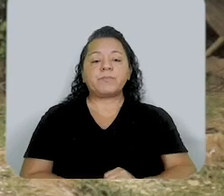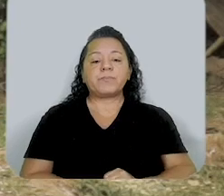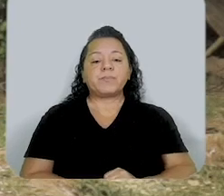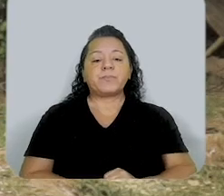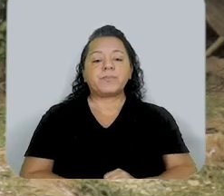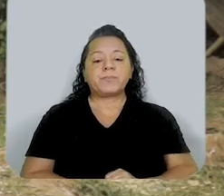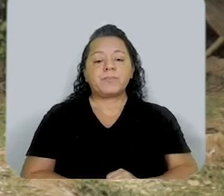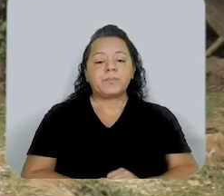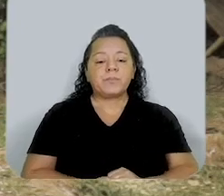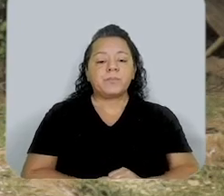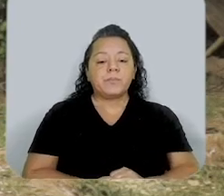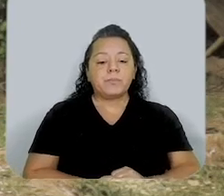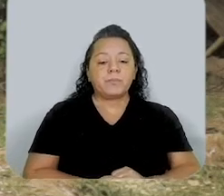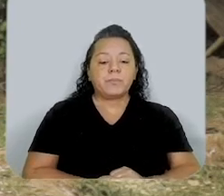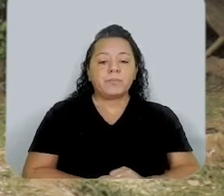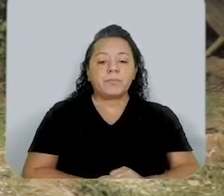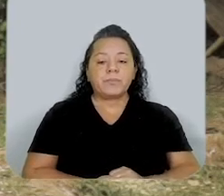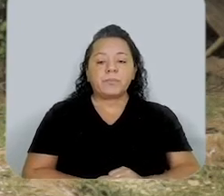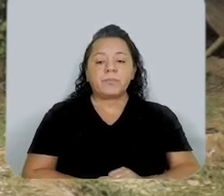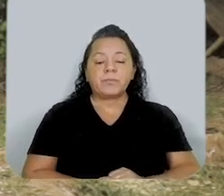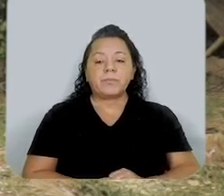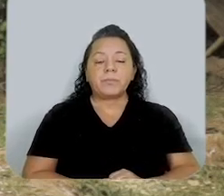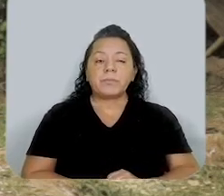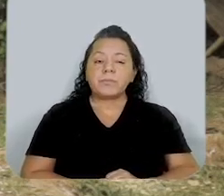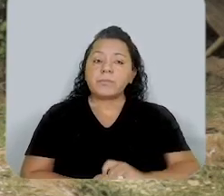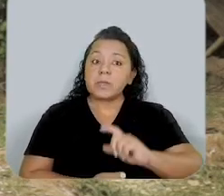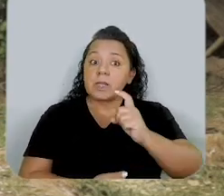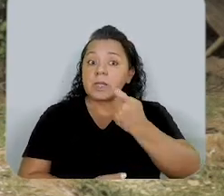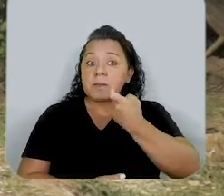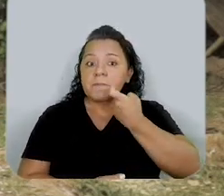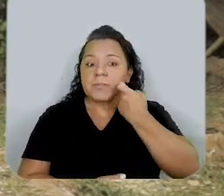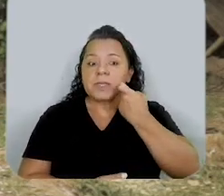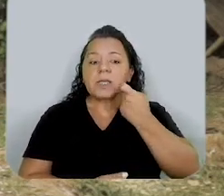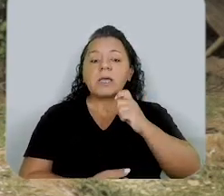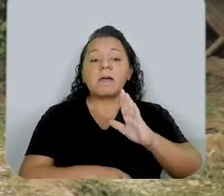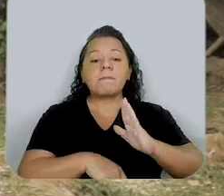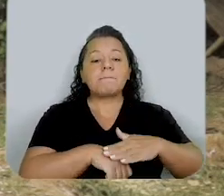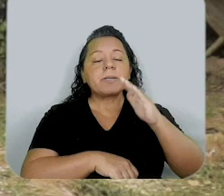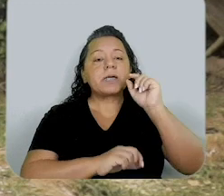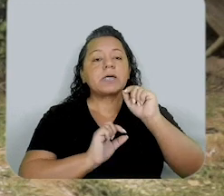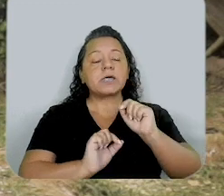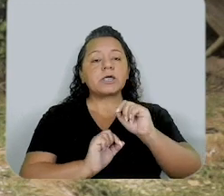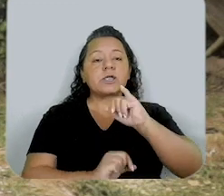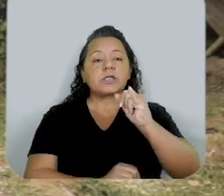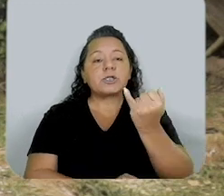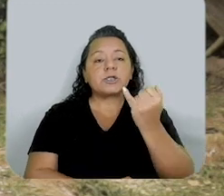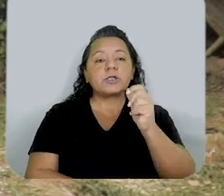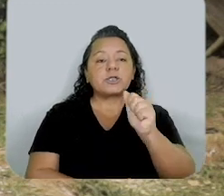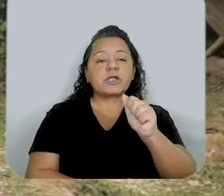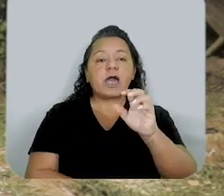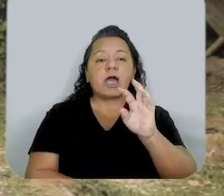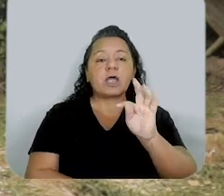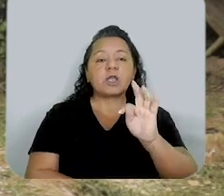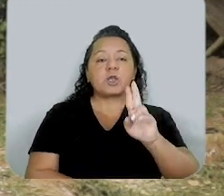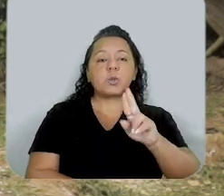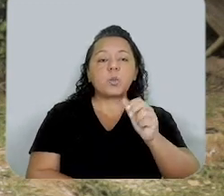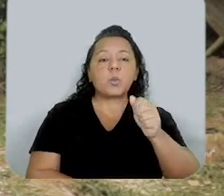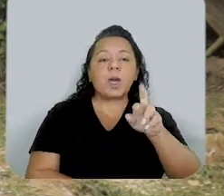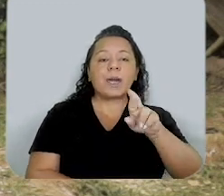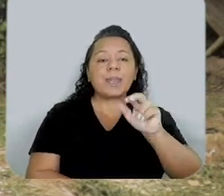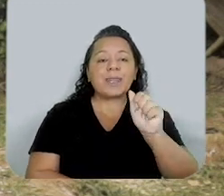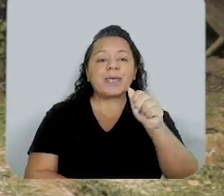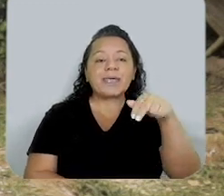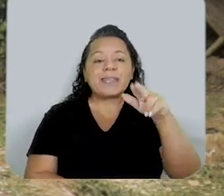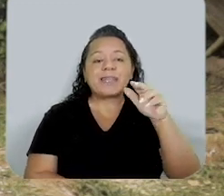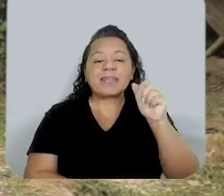A gente pescava mais ratoarana, né? Pescava aqui peixe cunha grande, por aqui mesmo, tudo a gente pegava muito peixe aqui.